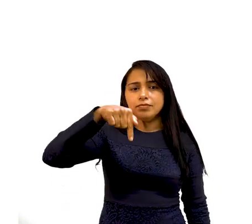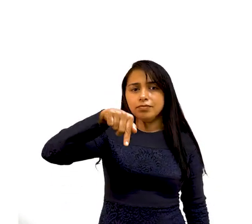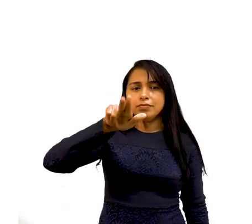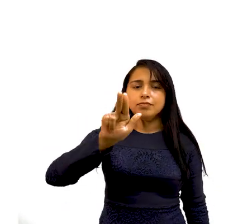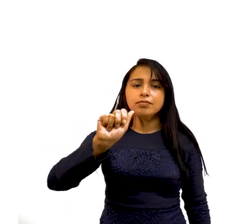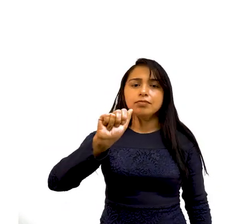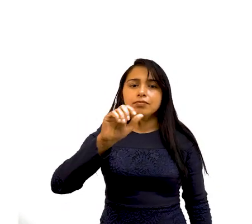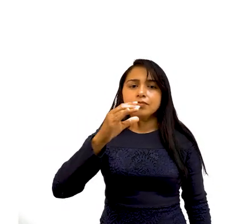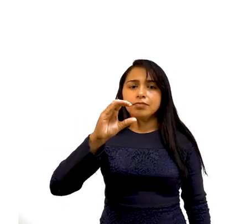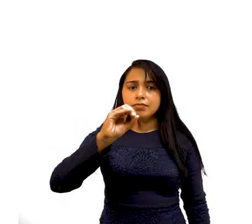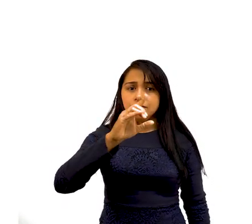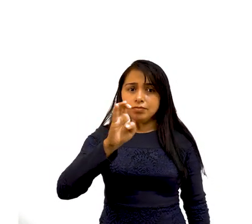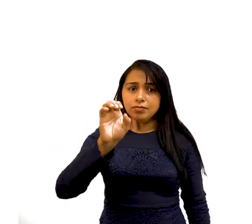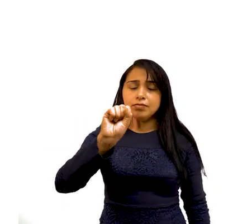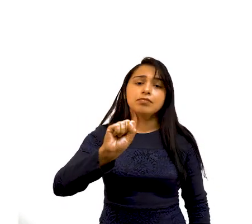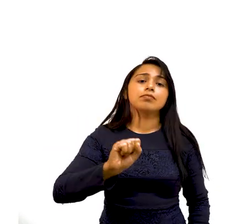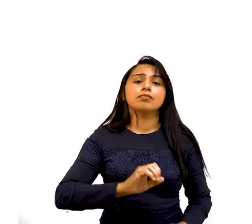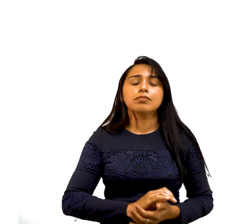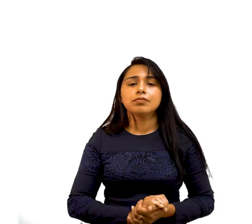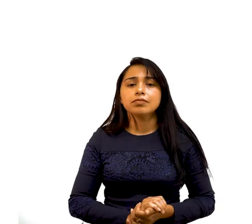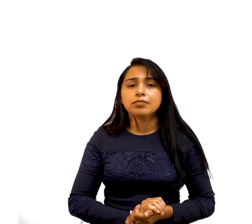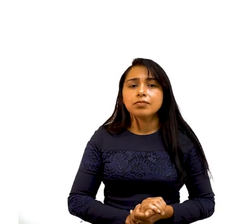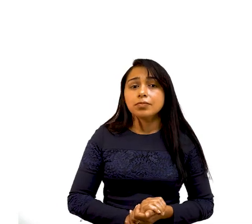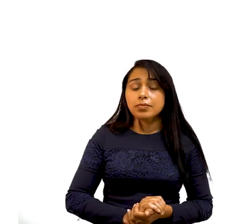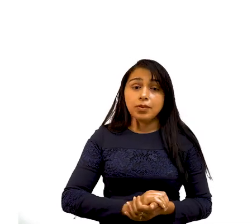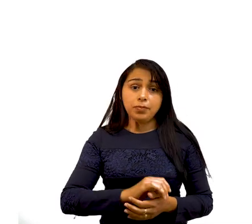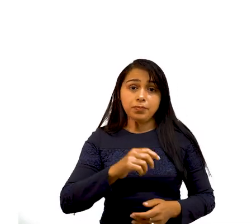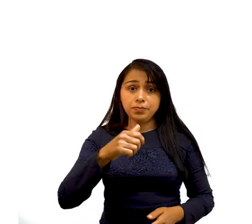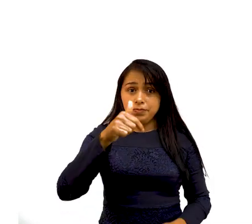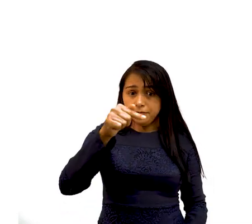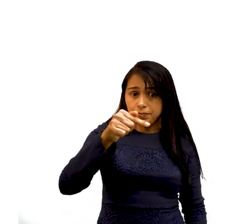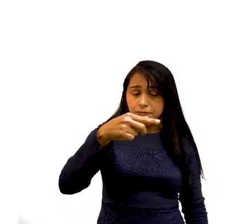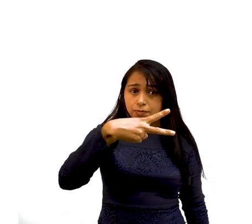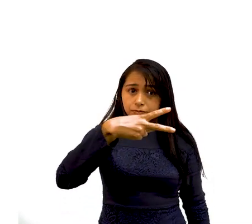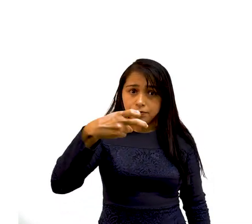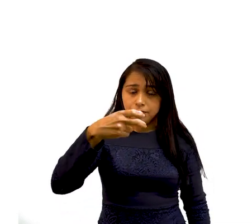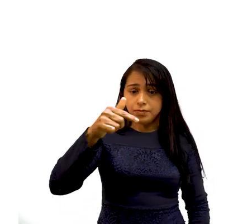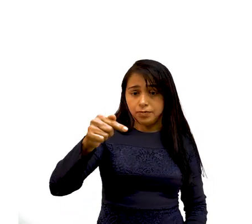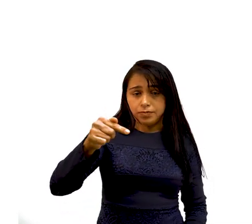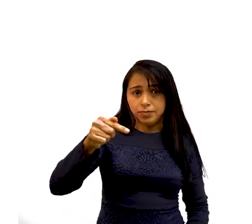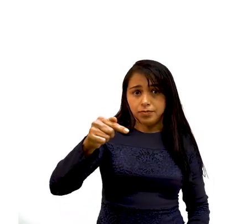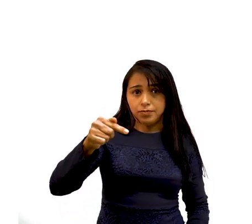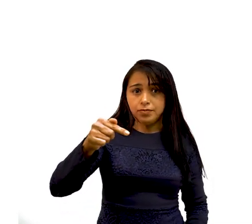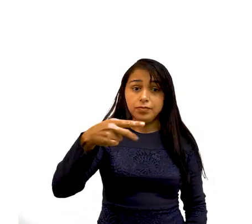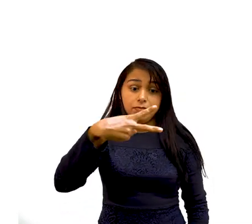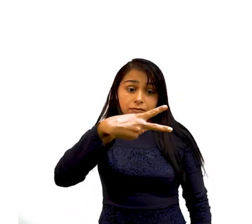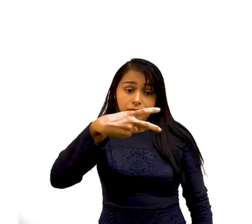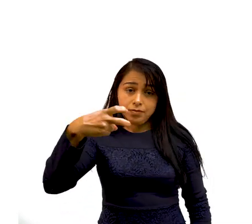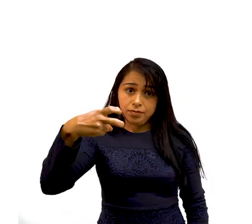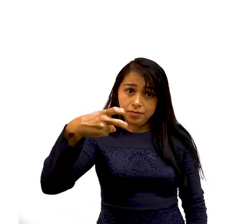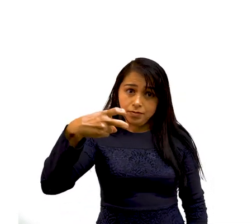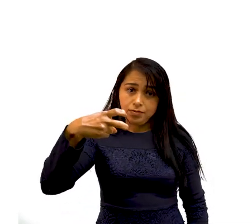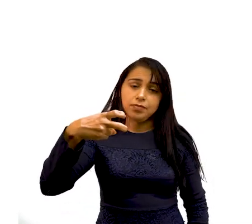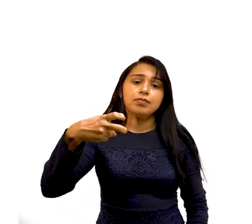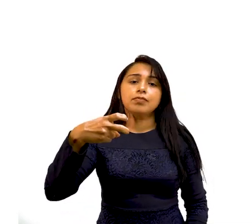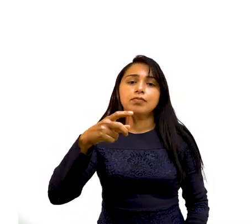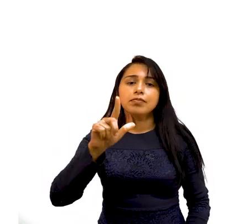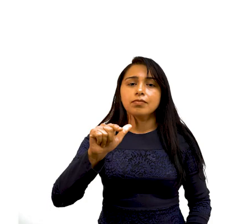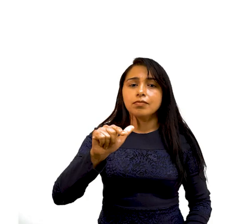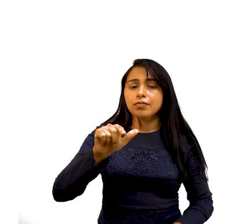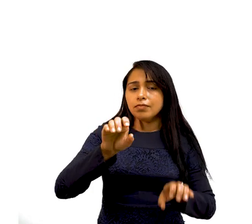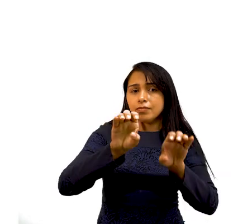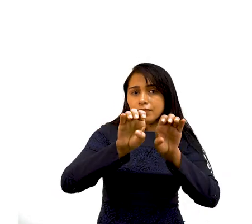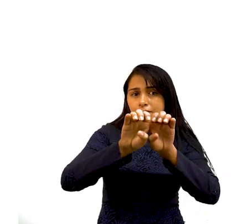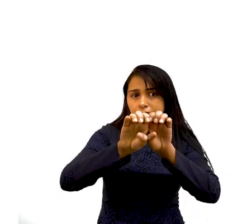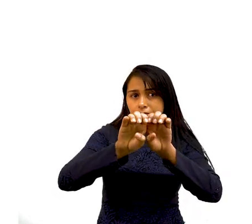então aqui o número que eu pensei, ele pode ser qualquer número, contanto que ele seja maior que 70, né? Já que se for